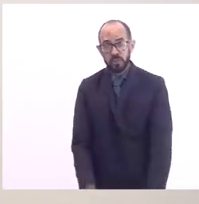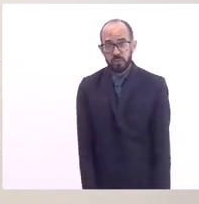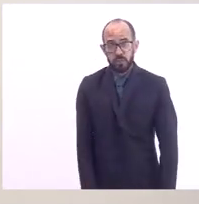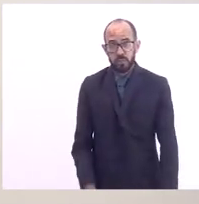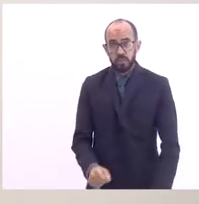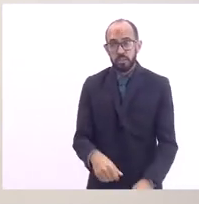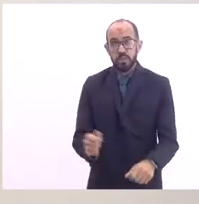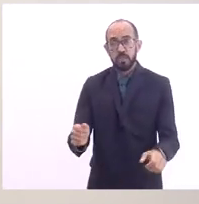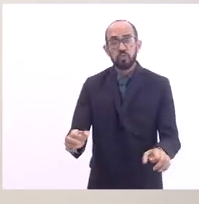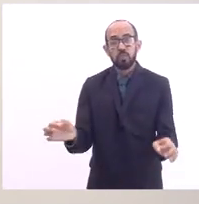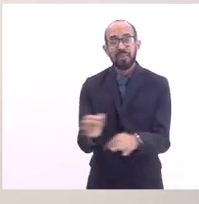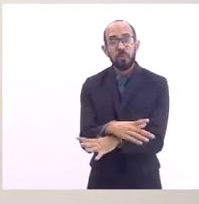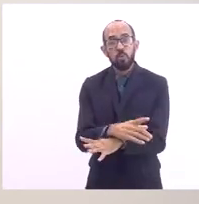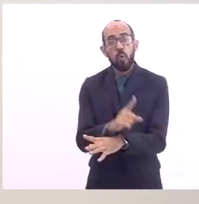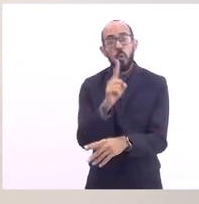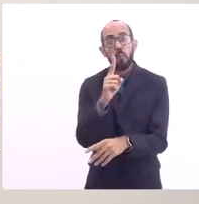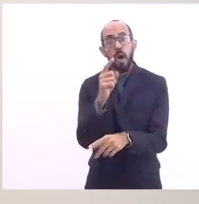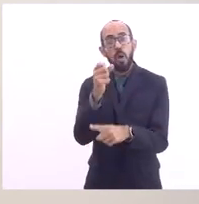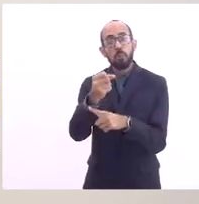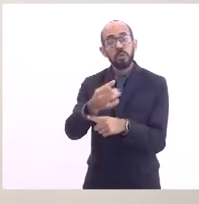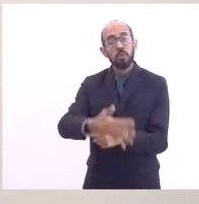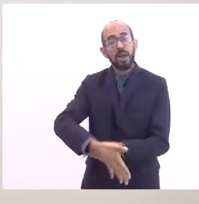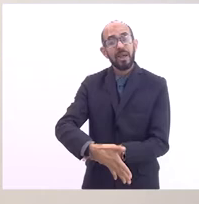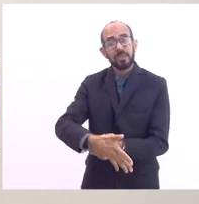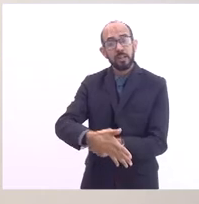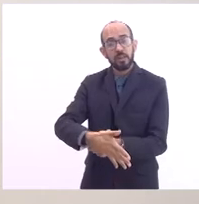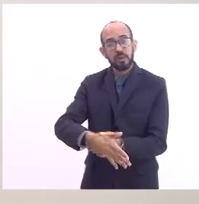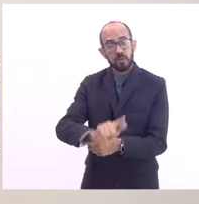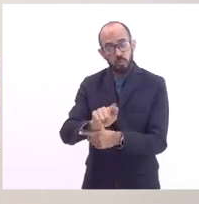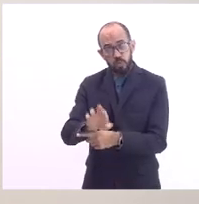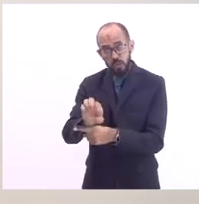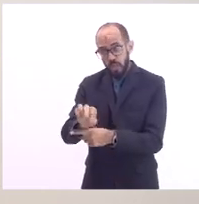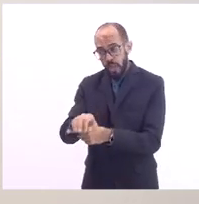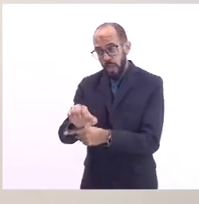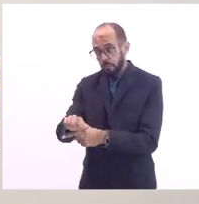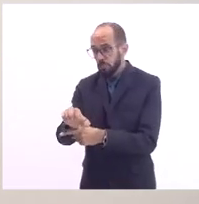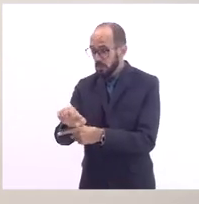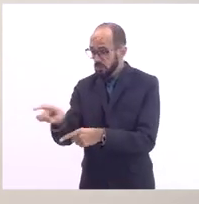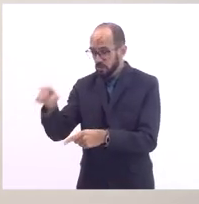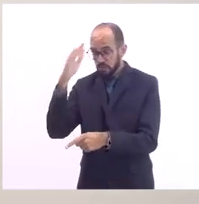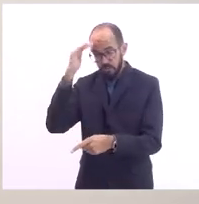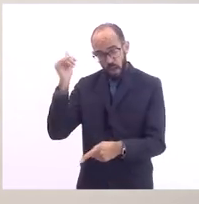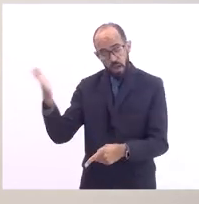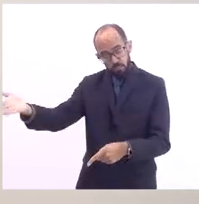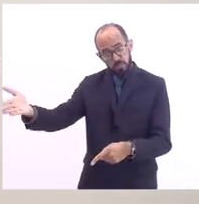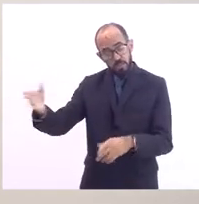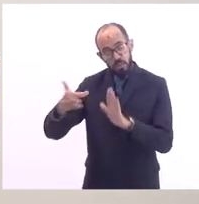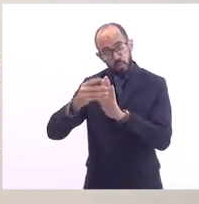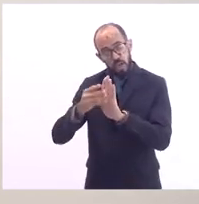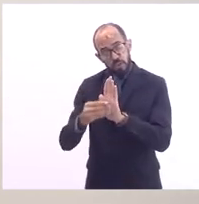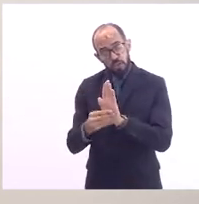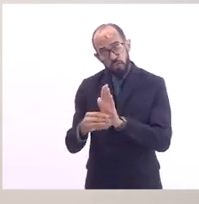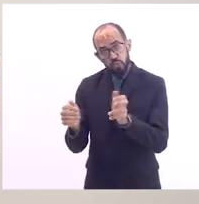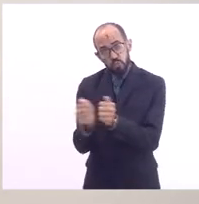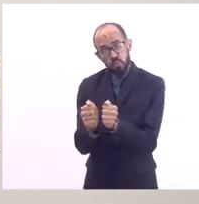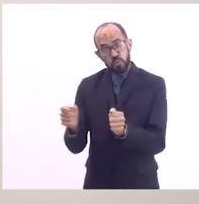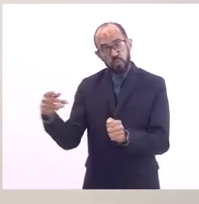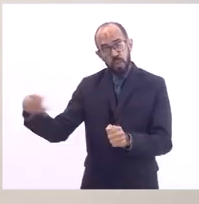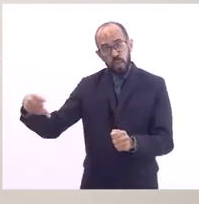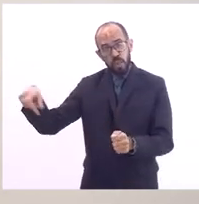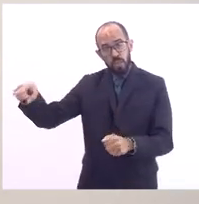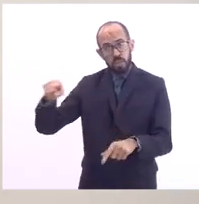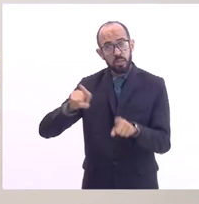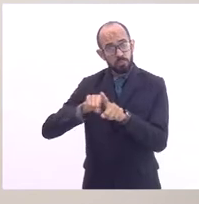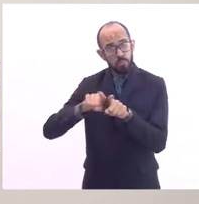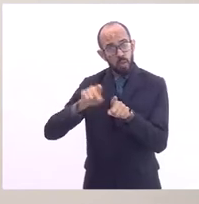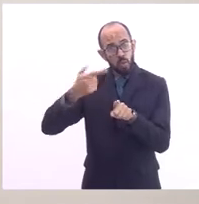brincadeira? 1 hora da manhã. O Guilherme sabe disso, ele tem o registro de tudo isso feito com ele. E tem dos outros engenheiros também que me